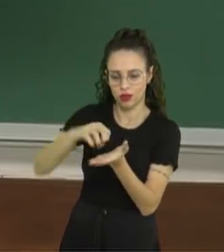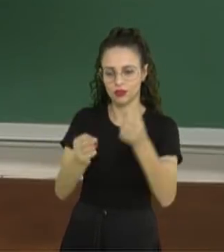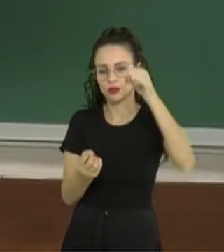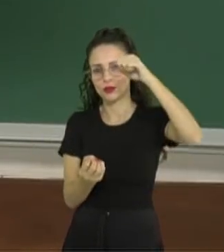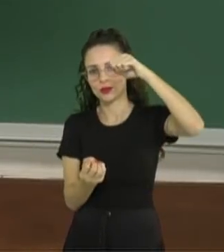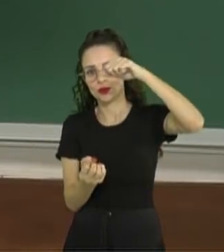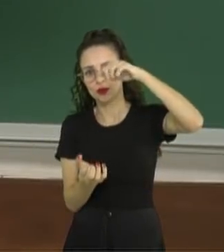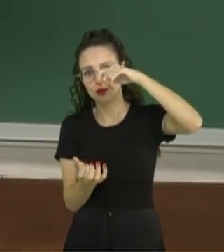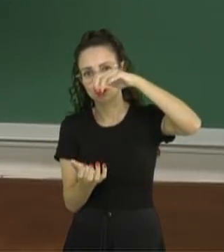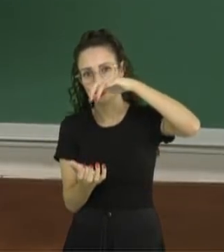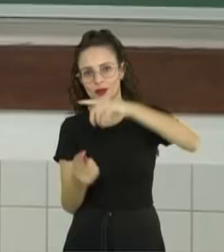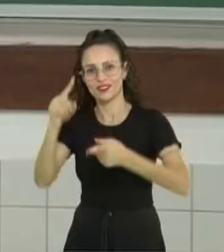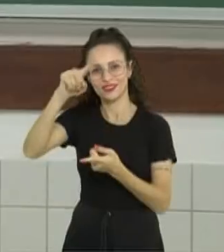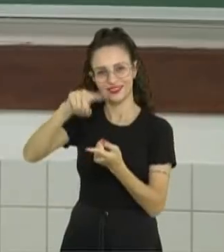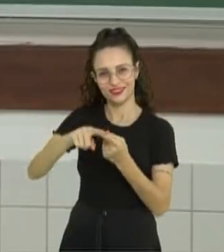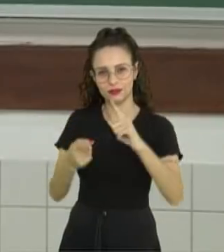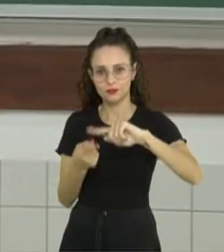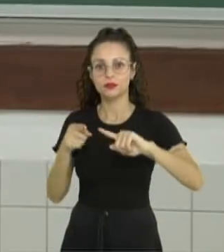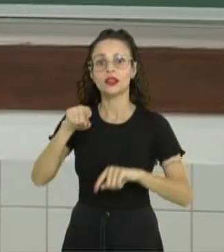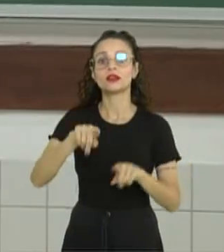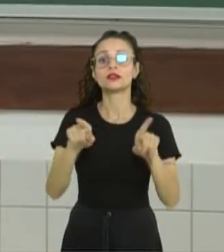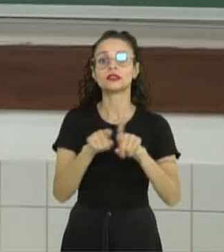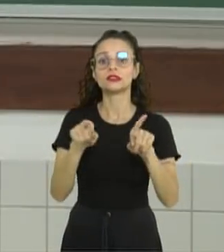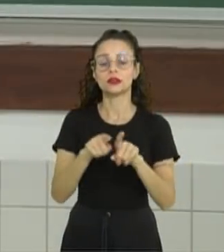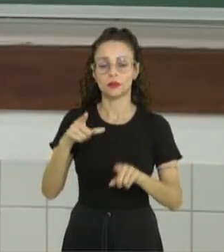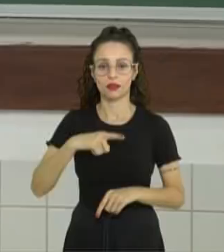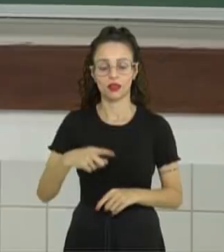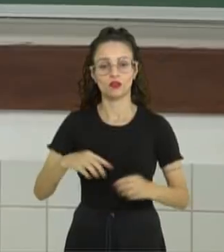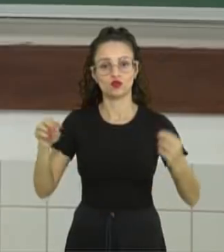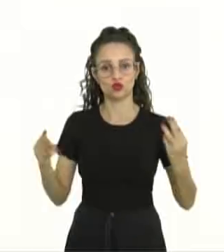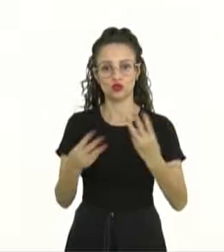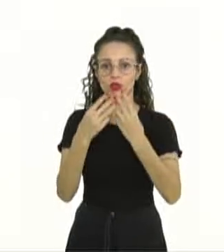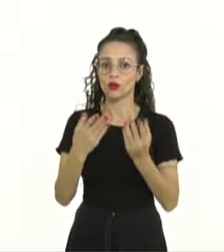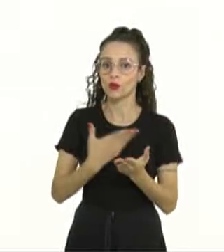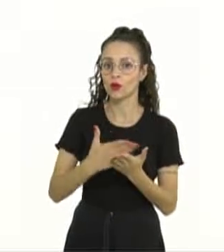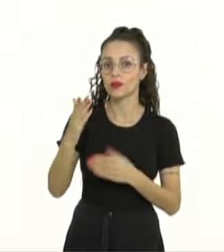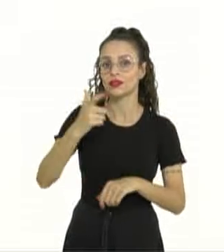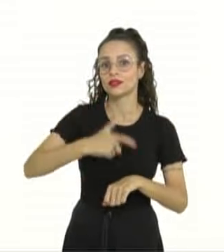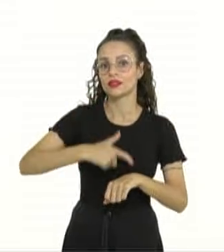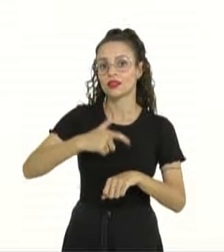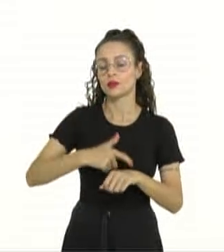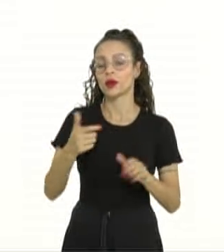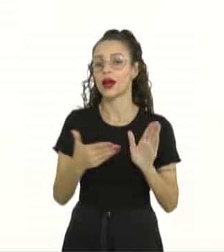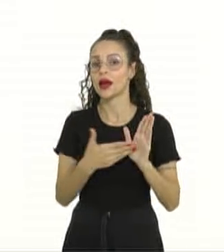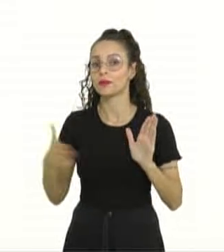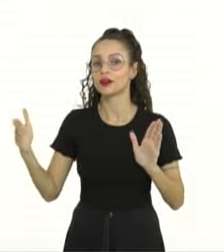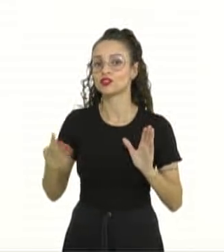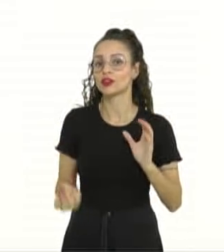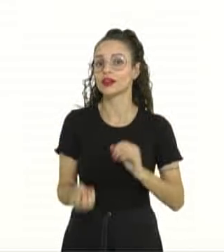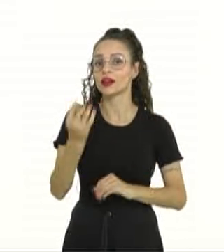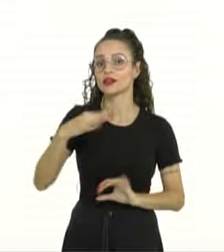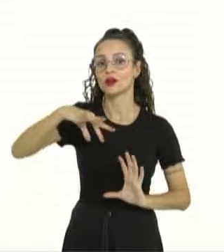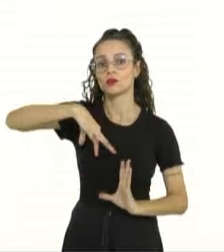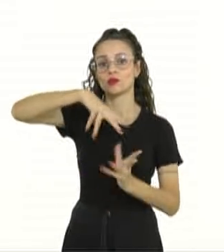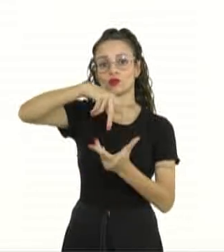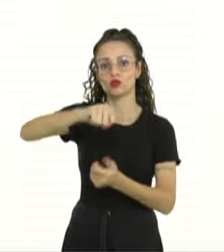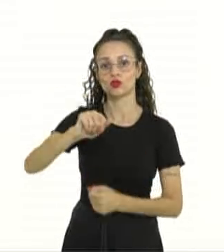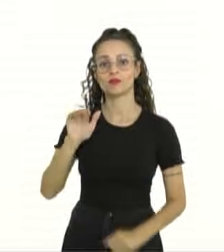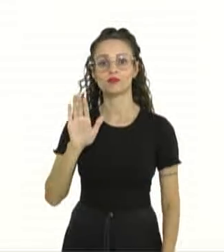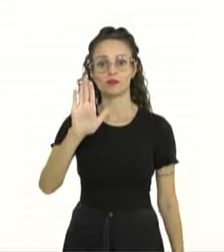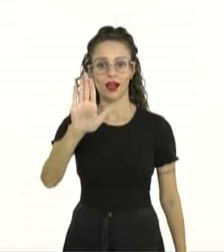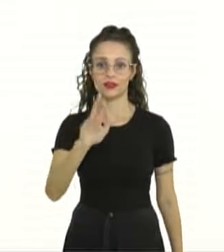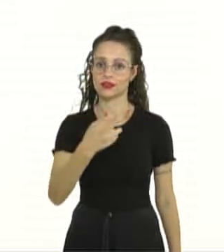vão ver também. Os judeus, por exemplo, começam a contar o tempo a partir da criação do mundo, mas numa